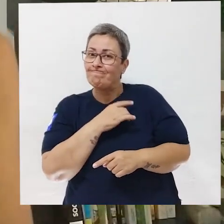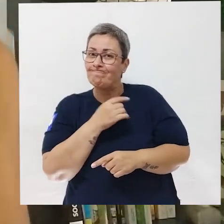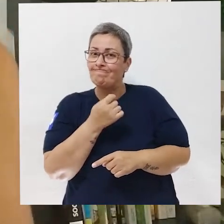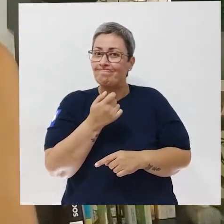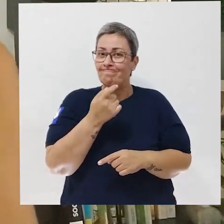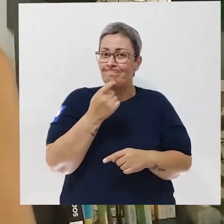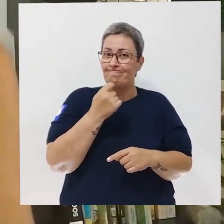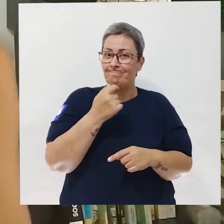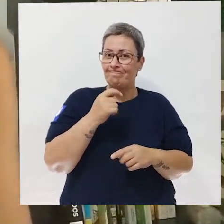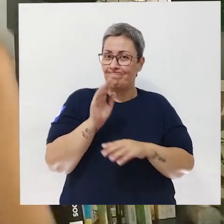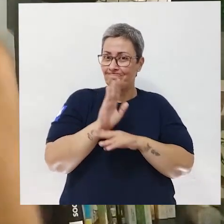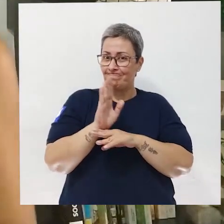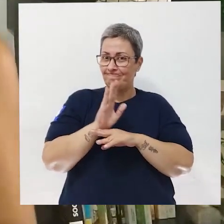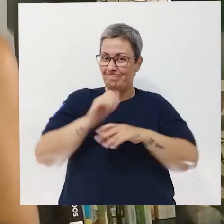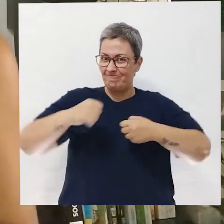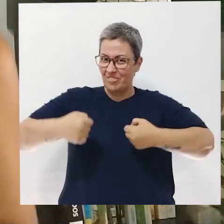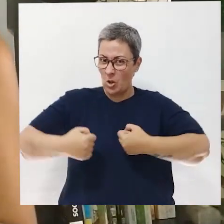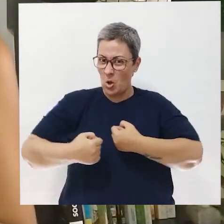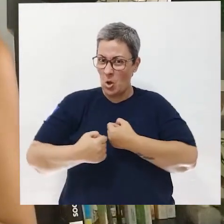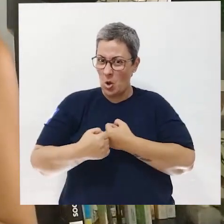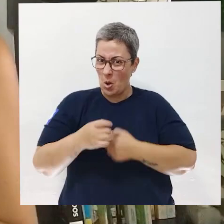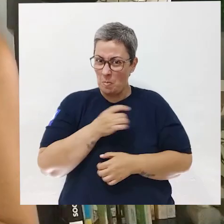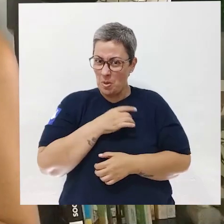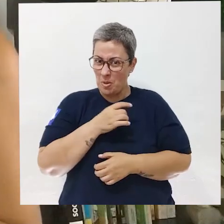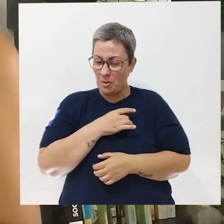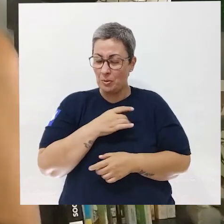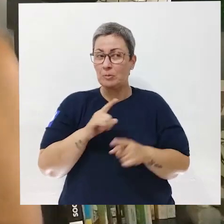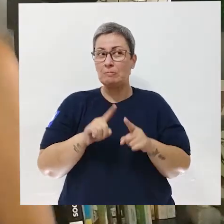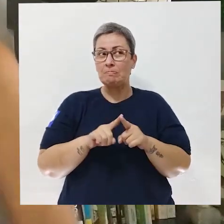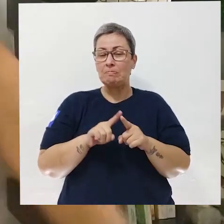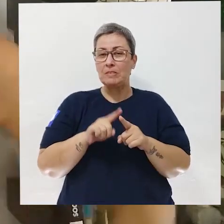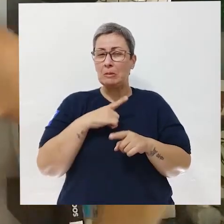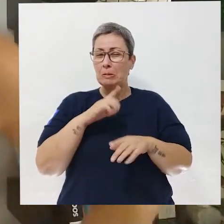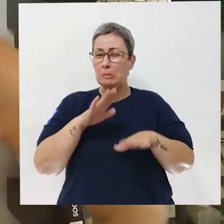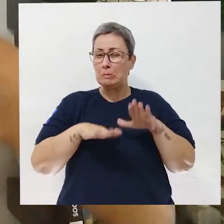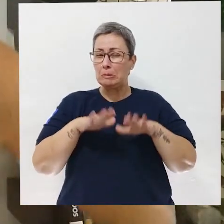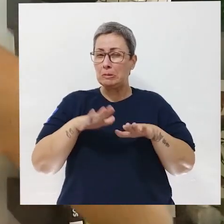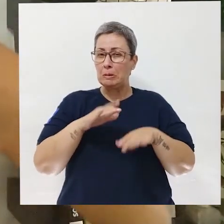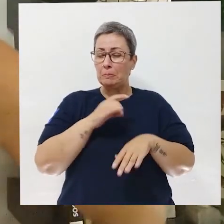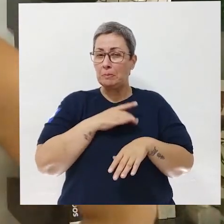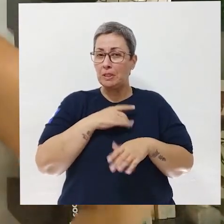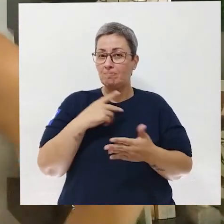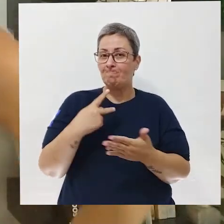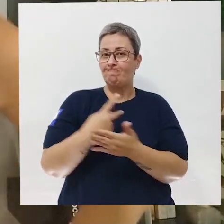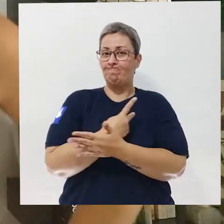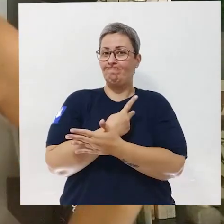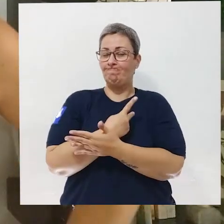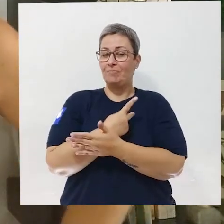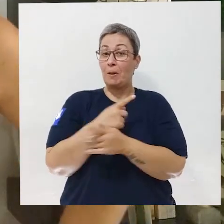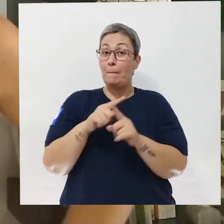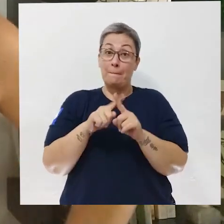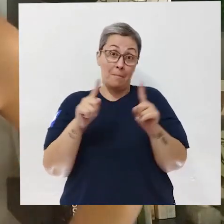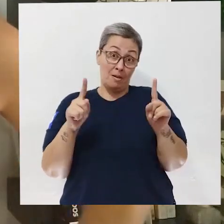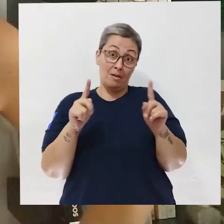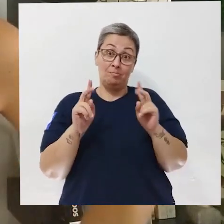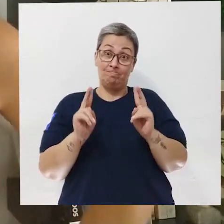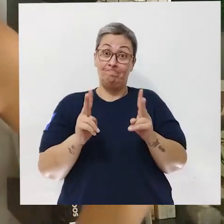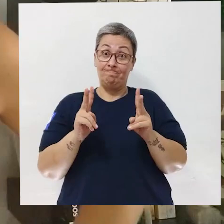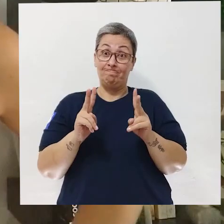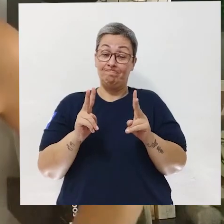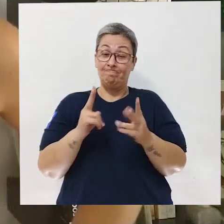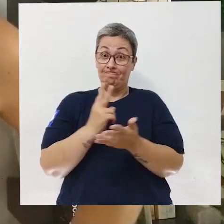de filme de terror e deixa eu pensar mais um pouquinho, eu acho que às vezes eu tenho medo de errar, mas mesmo assim